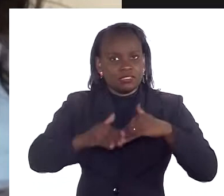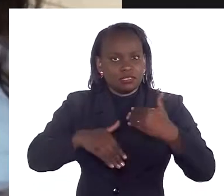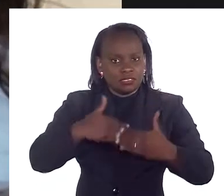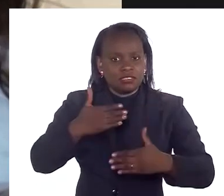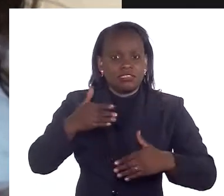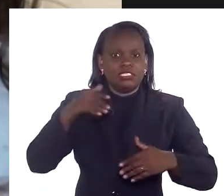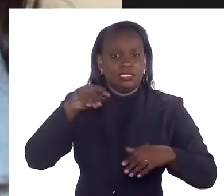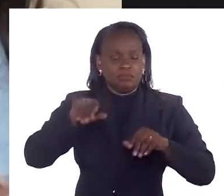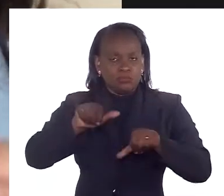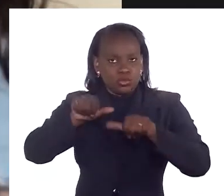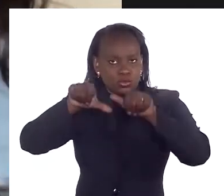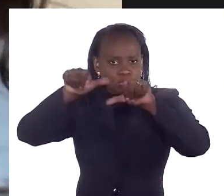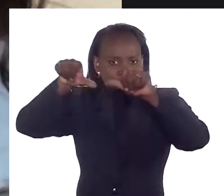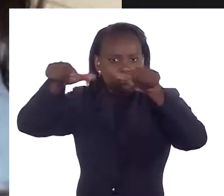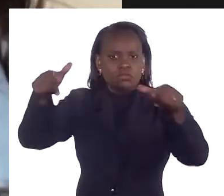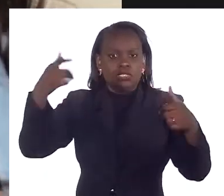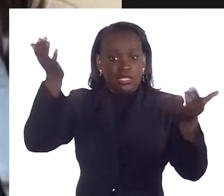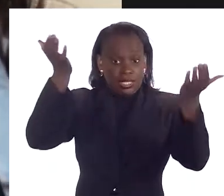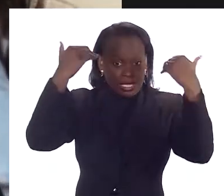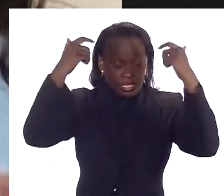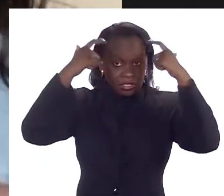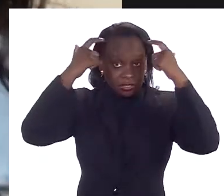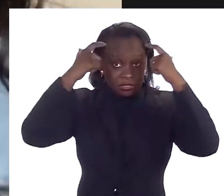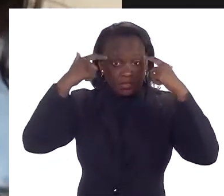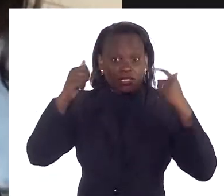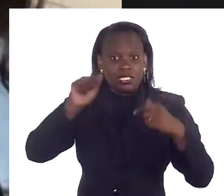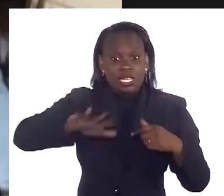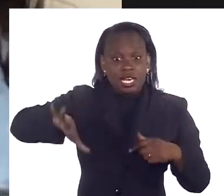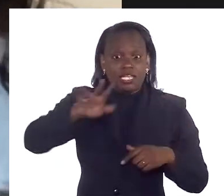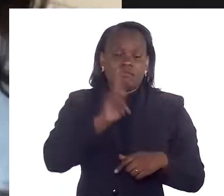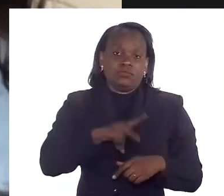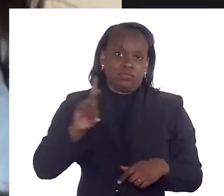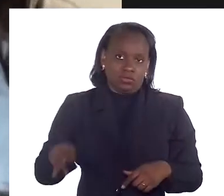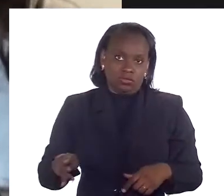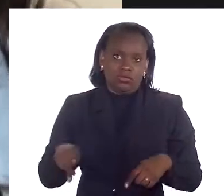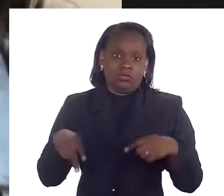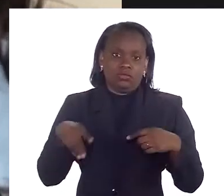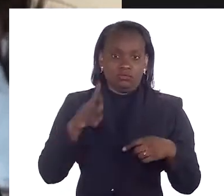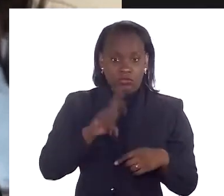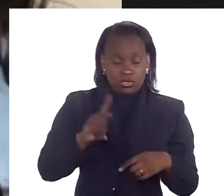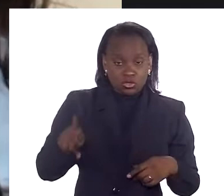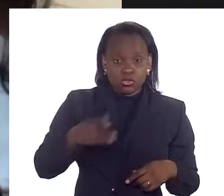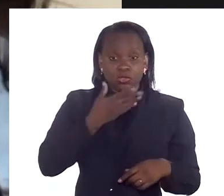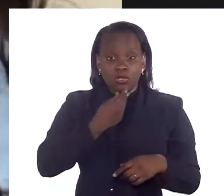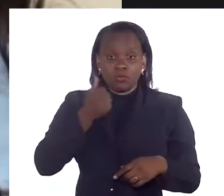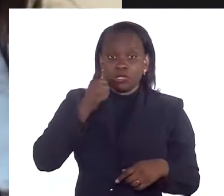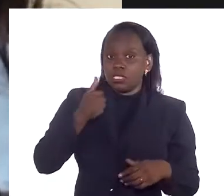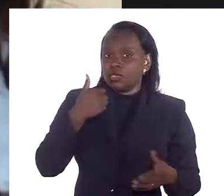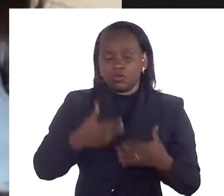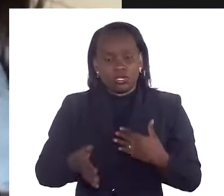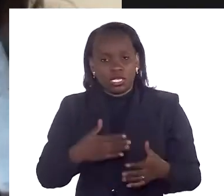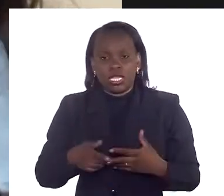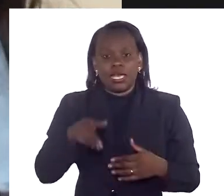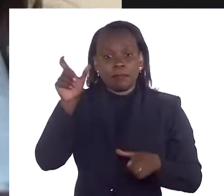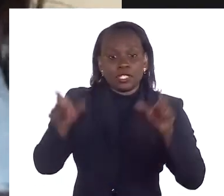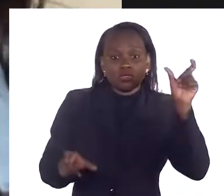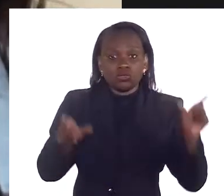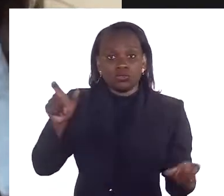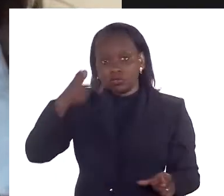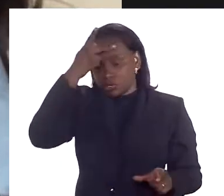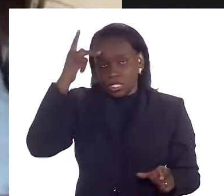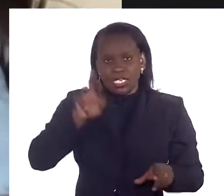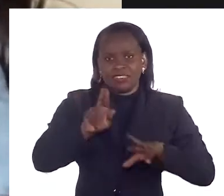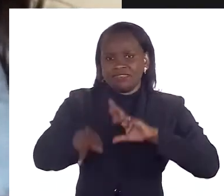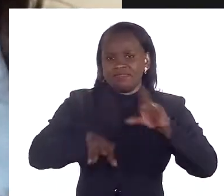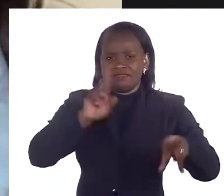aos poucos, ir quebrando dentro da área docente. Quem é professor de pessoas, e as pessoas